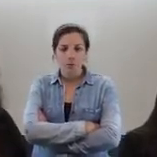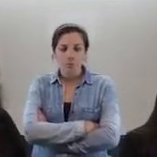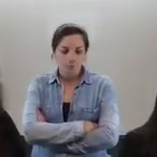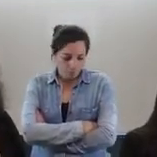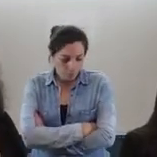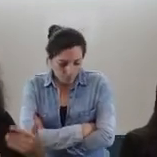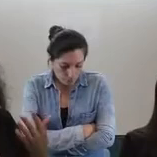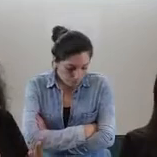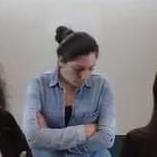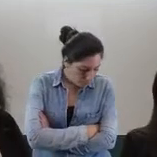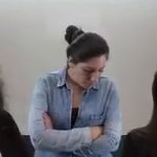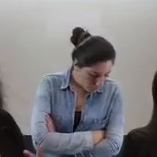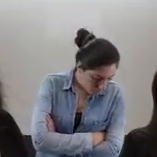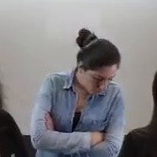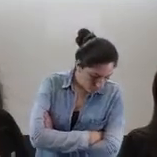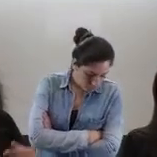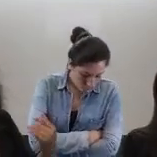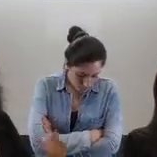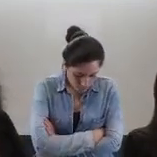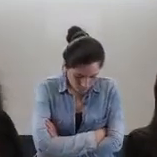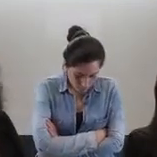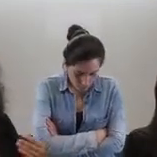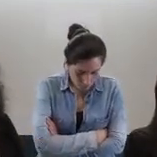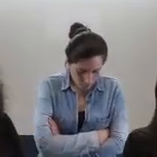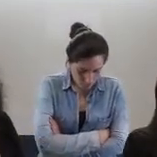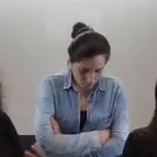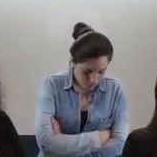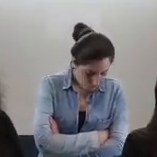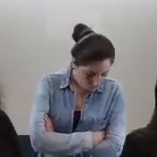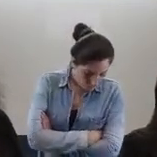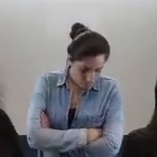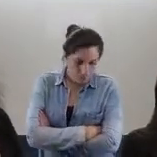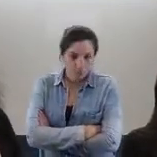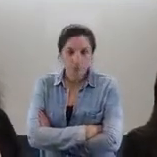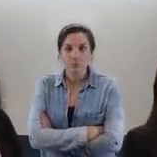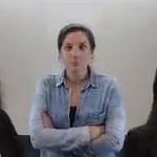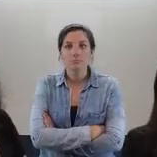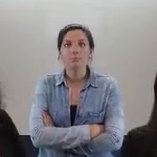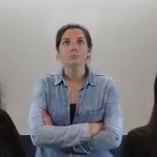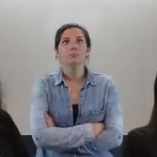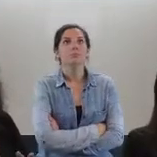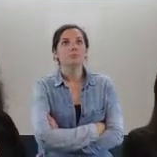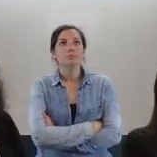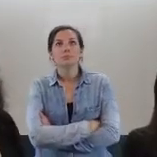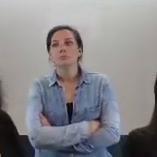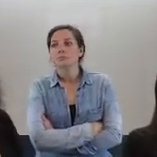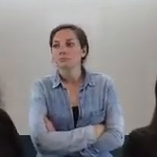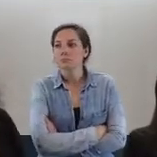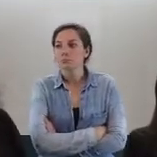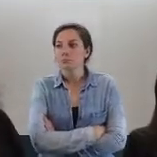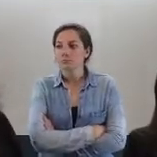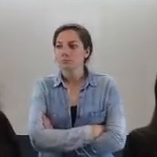acho que não é necessário. Mas caso alguém queira, que ache que, não, mas eu prefiro ficar ali com o livro, e assim, eles delimitam o número